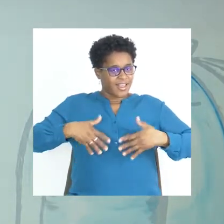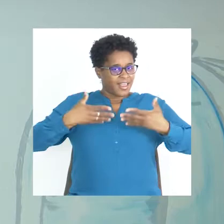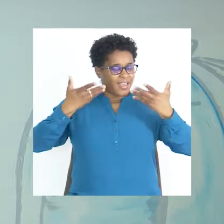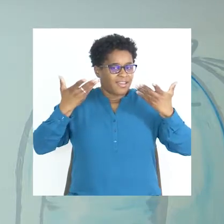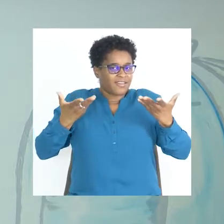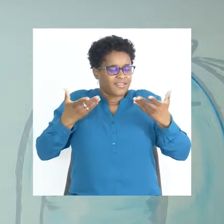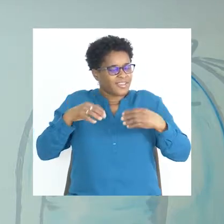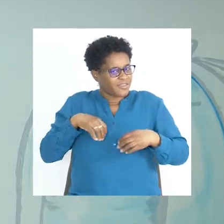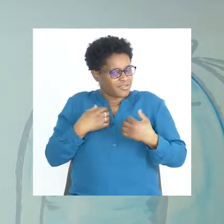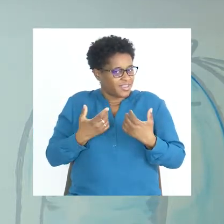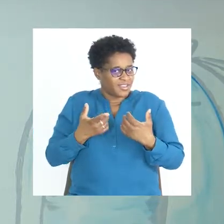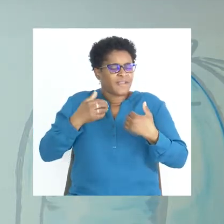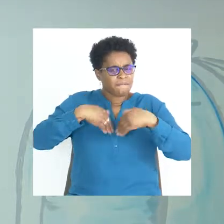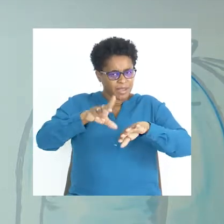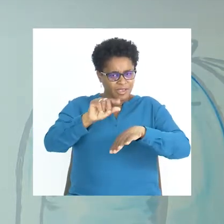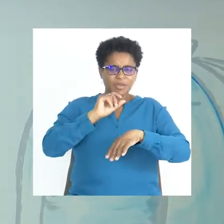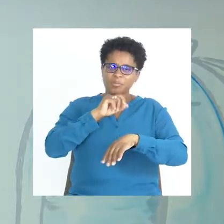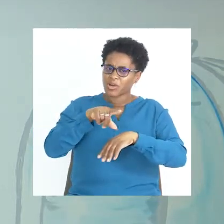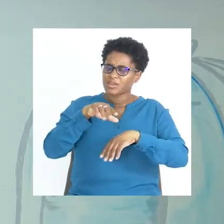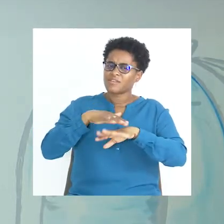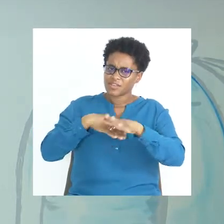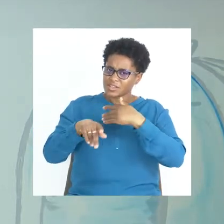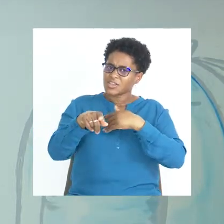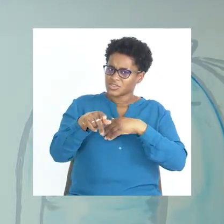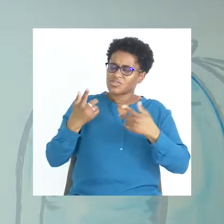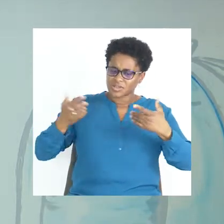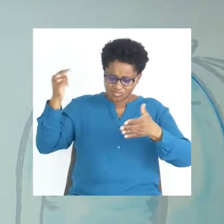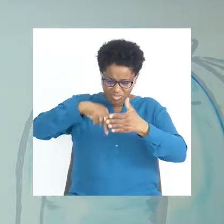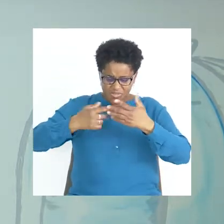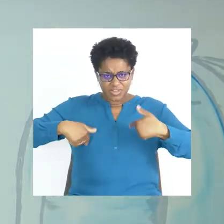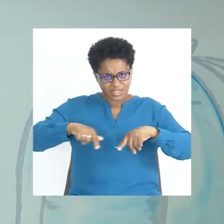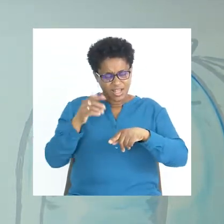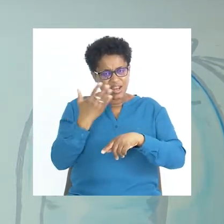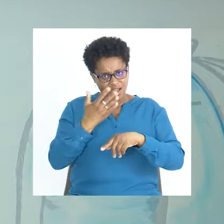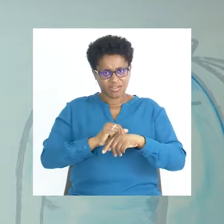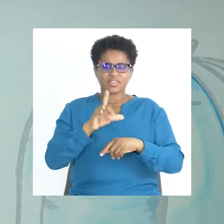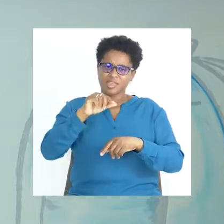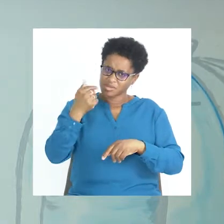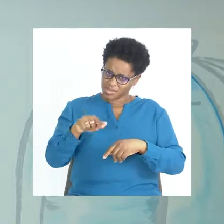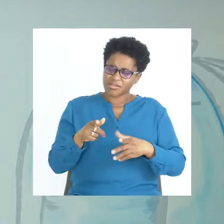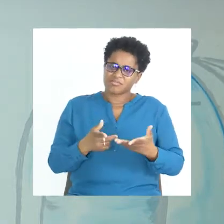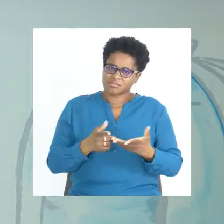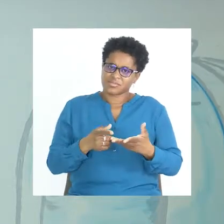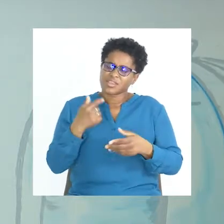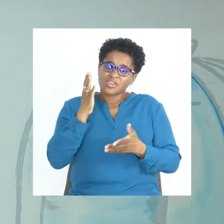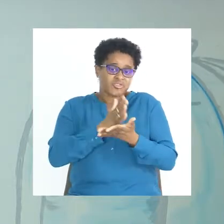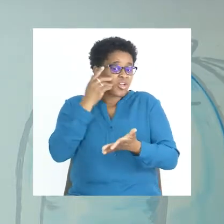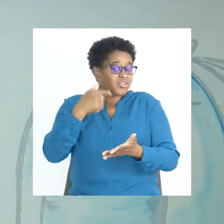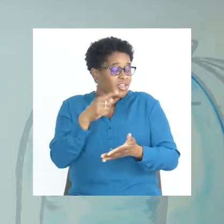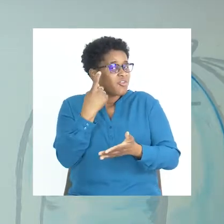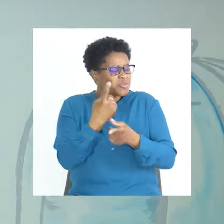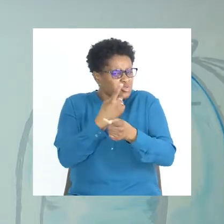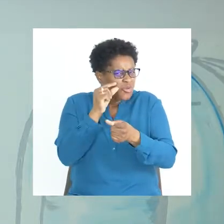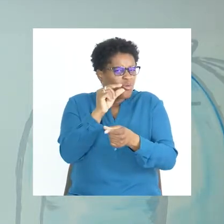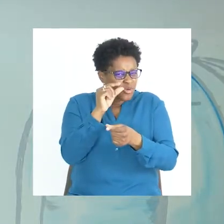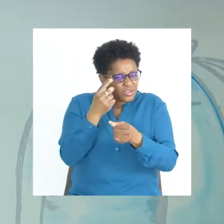mais à vontade. Mas também podias fazer isso na sala de aula, porque na sala de aula também nós temos essa linha. Só que há coisinhas que não